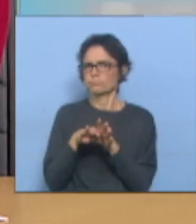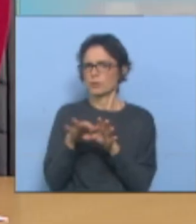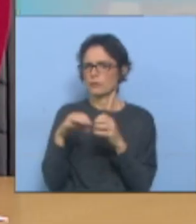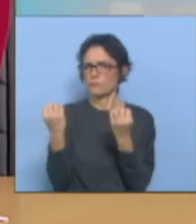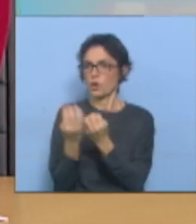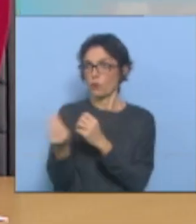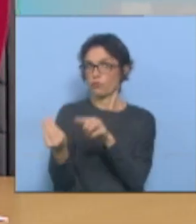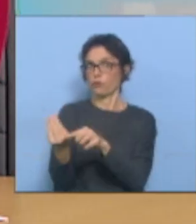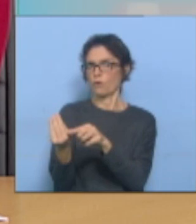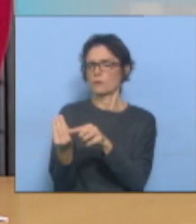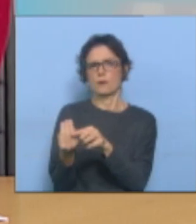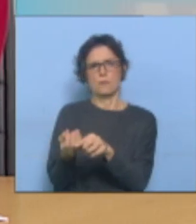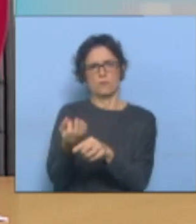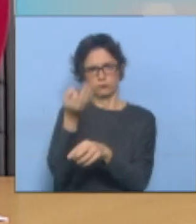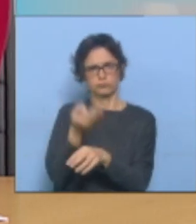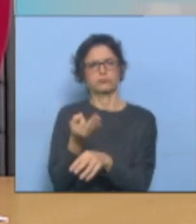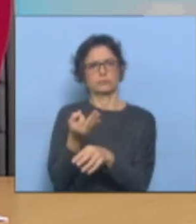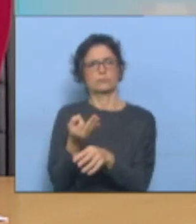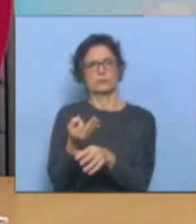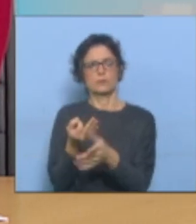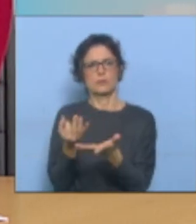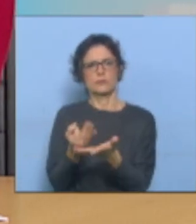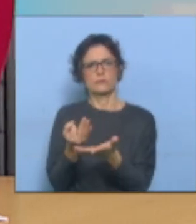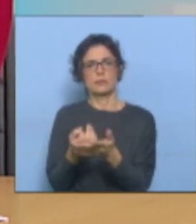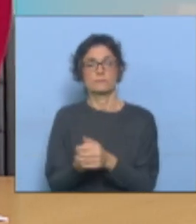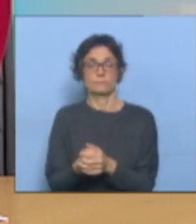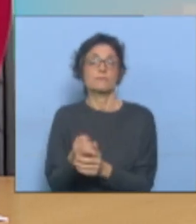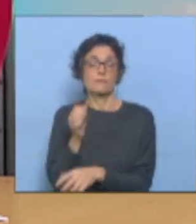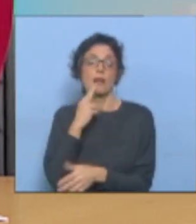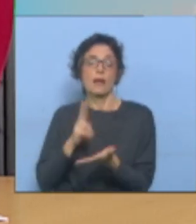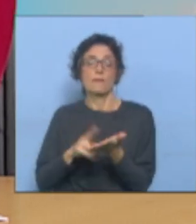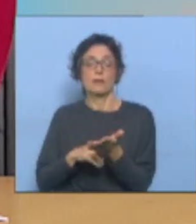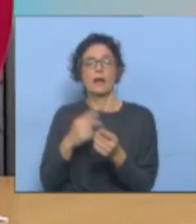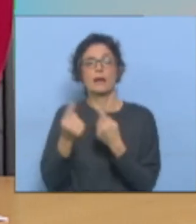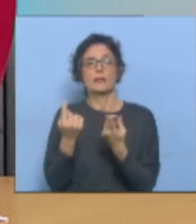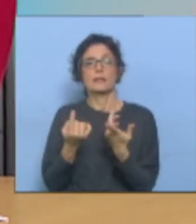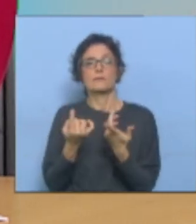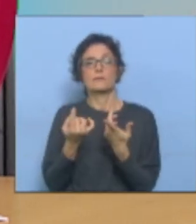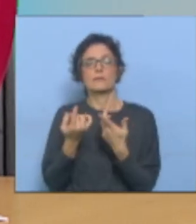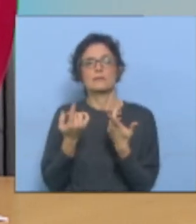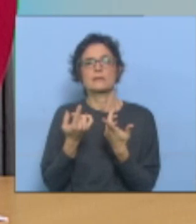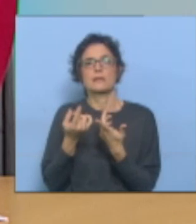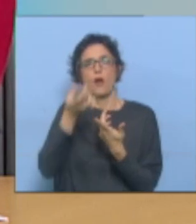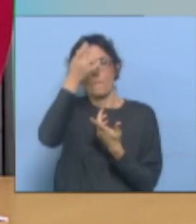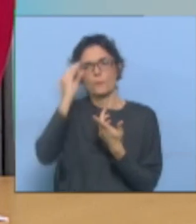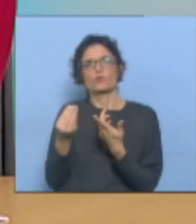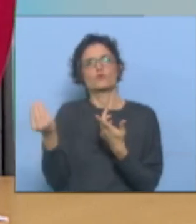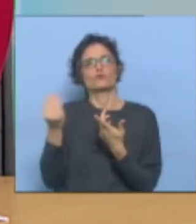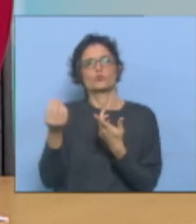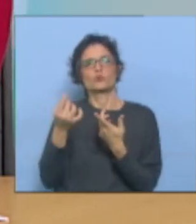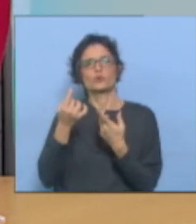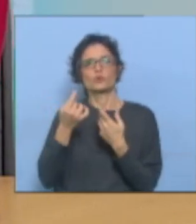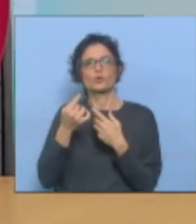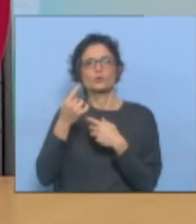jovens, nem sempre é notícia o que os jovens pensam, mas se formos à procura, e nomeadamente através